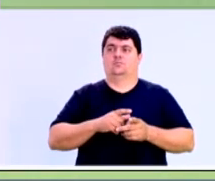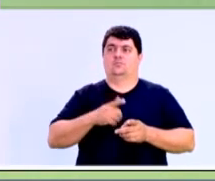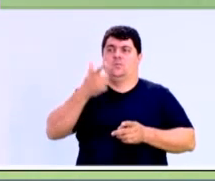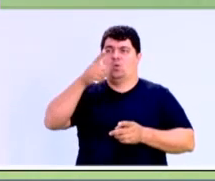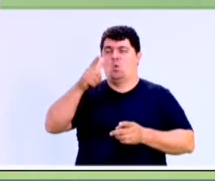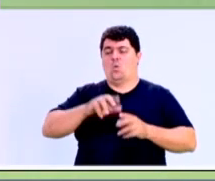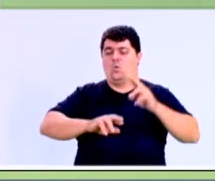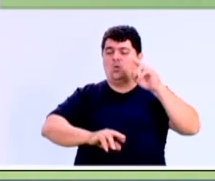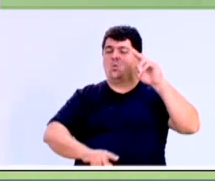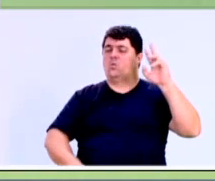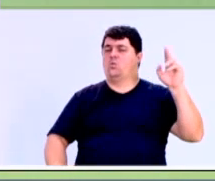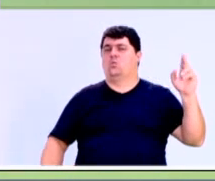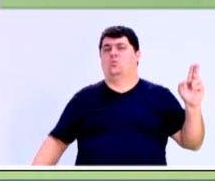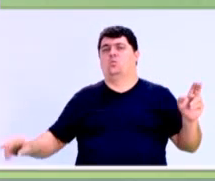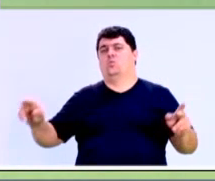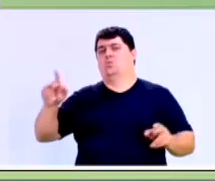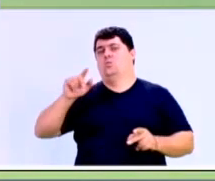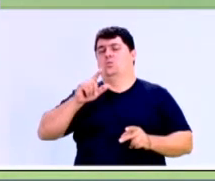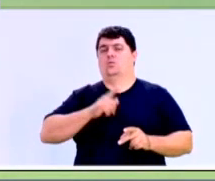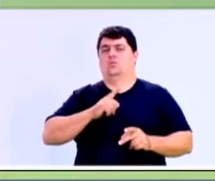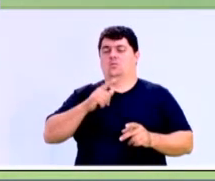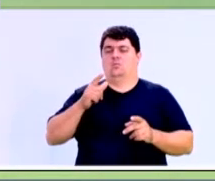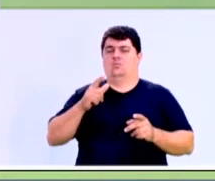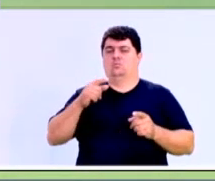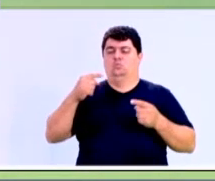outras contas que não é relacionada a